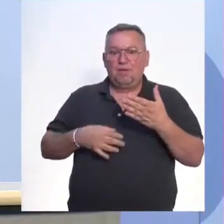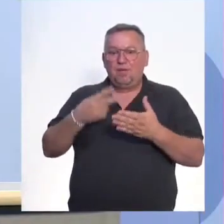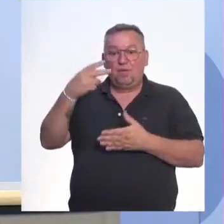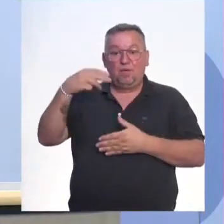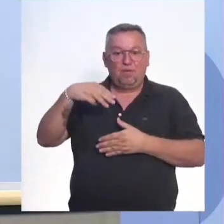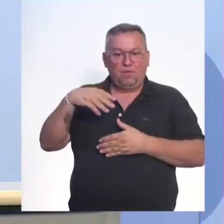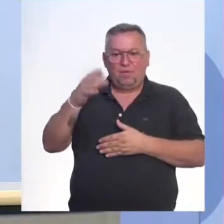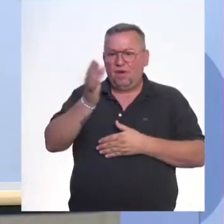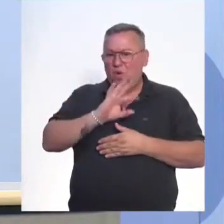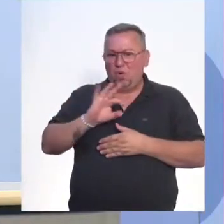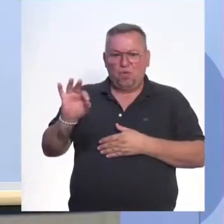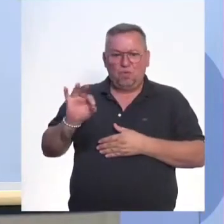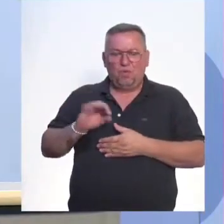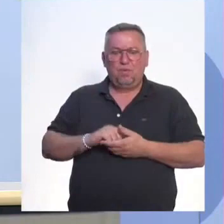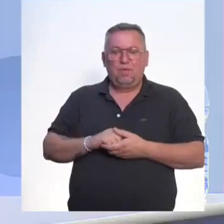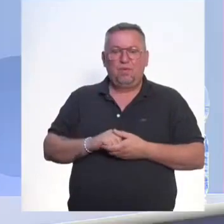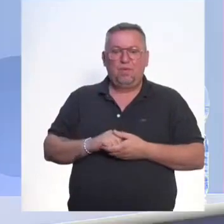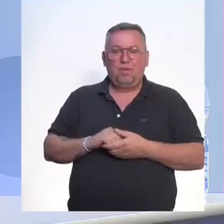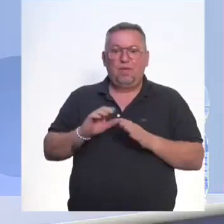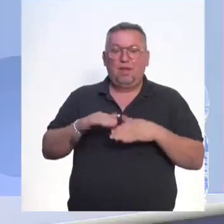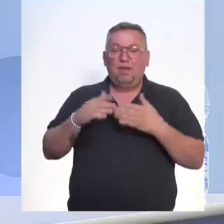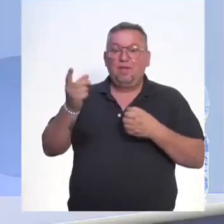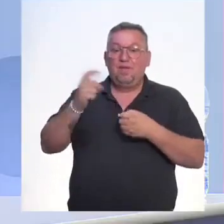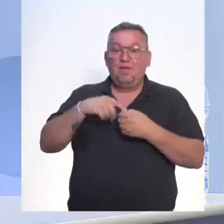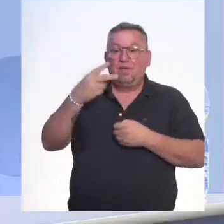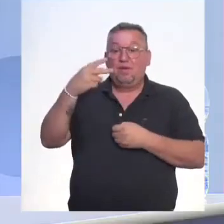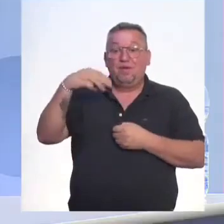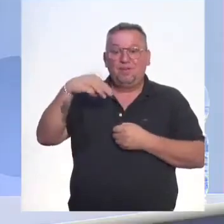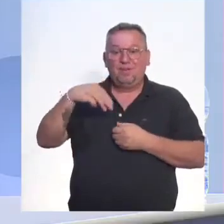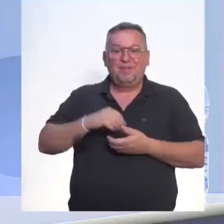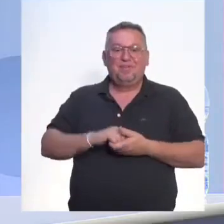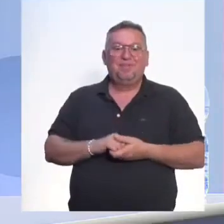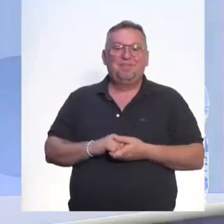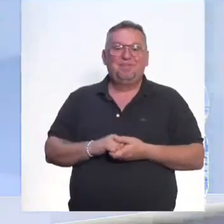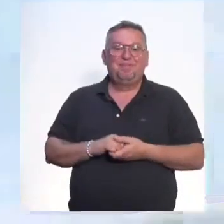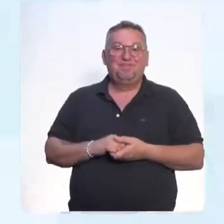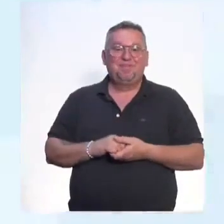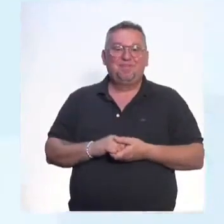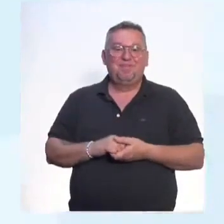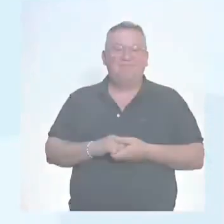2 minutos é o suficiente. Então, voltamos em 2 minutos.